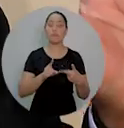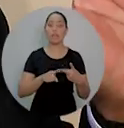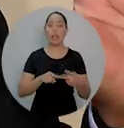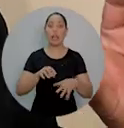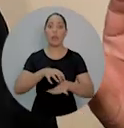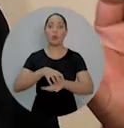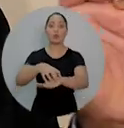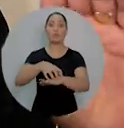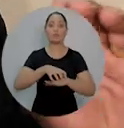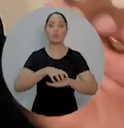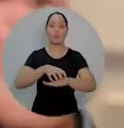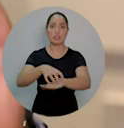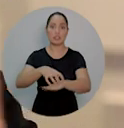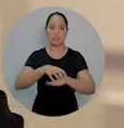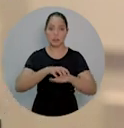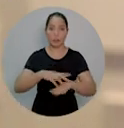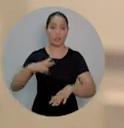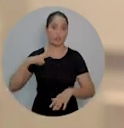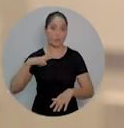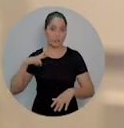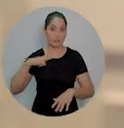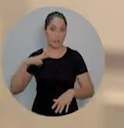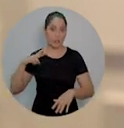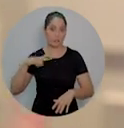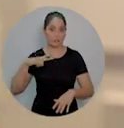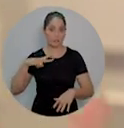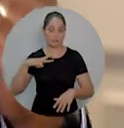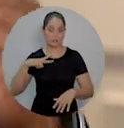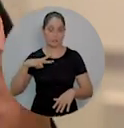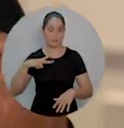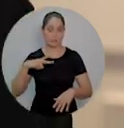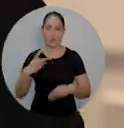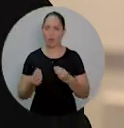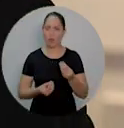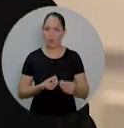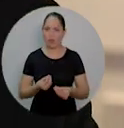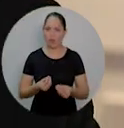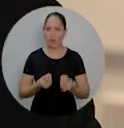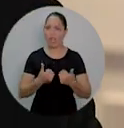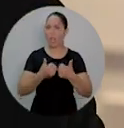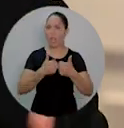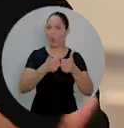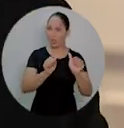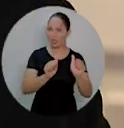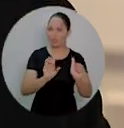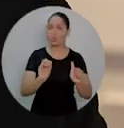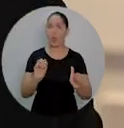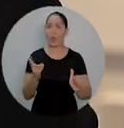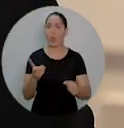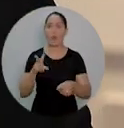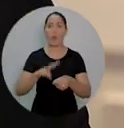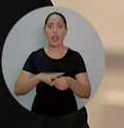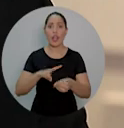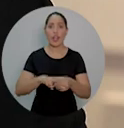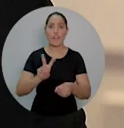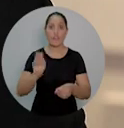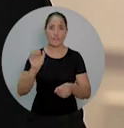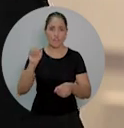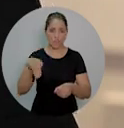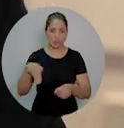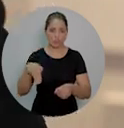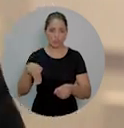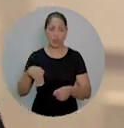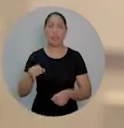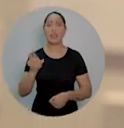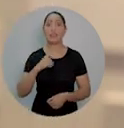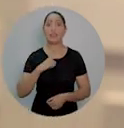O transporte coletivo privado, que é o quê? O ônibus ou uma van que transporta